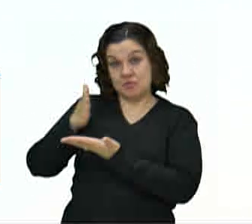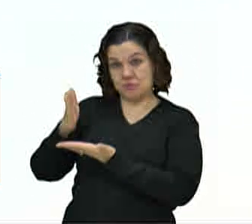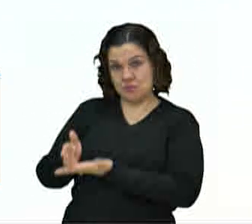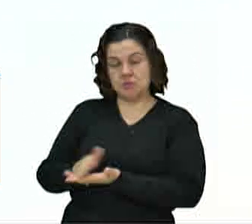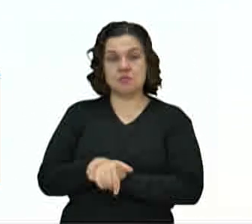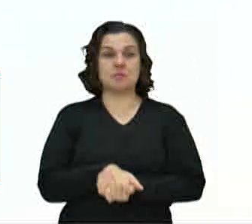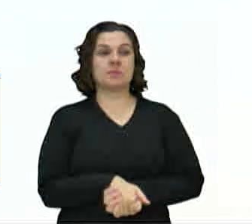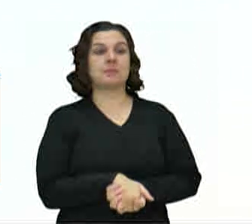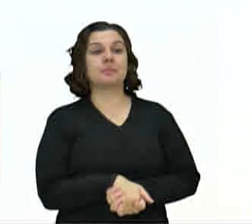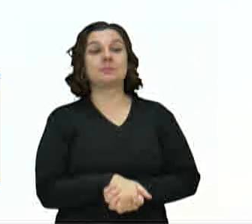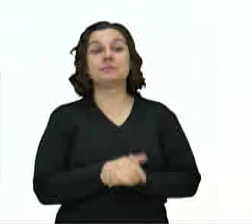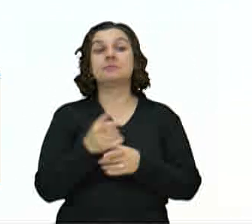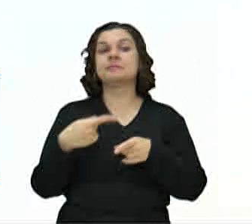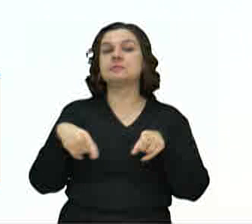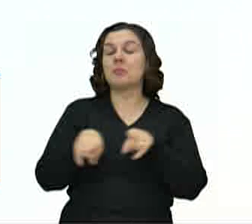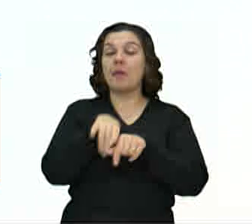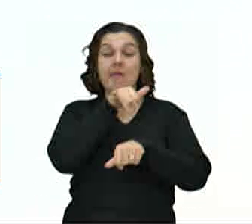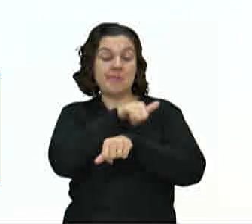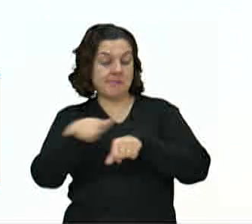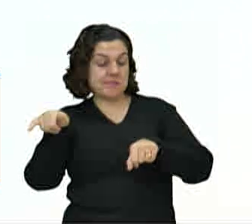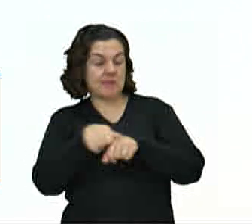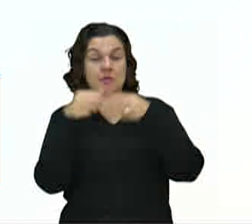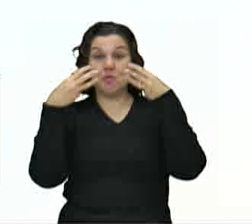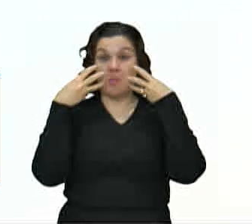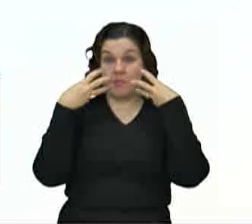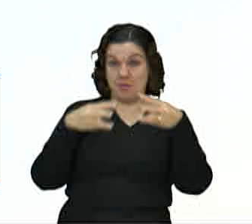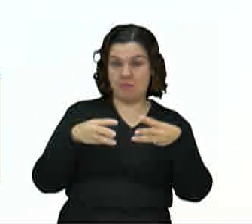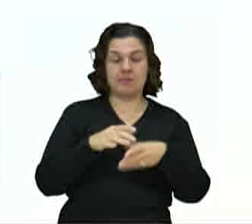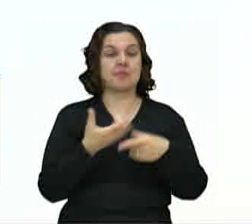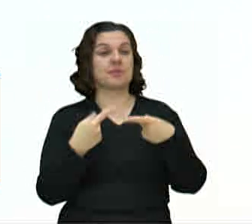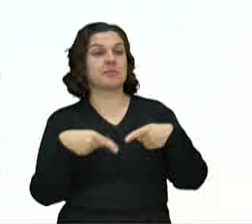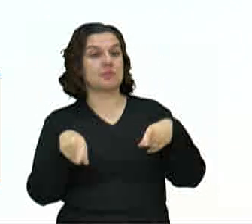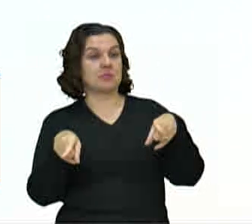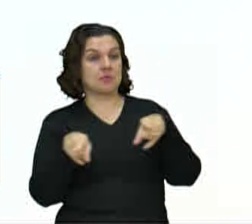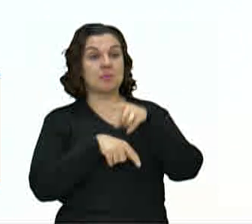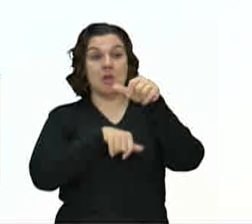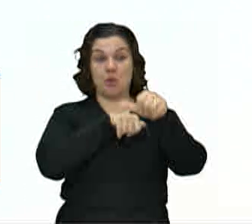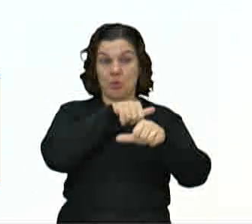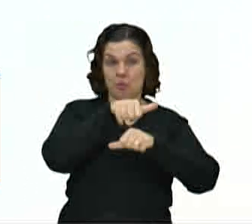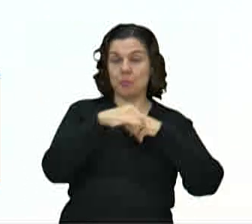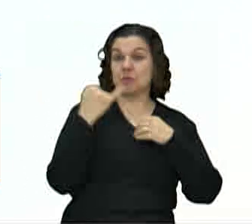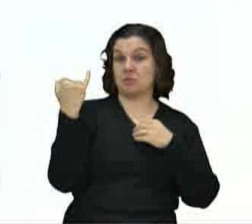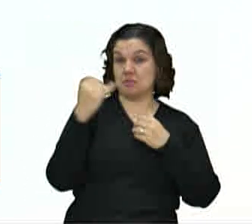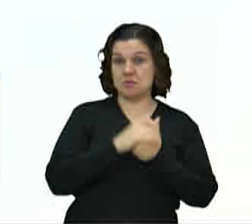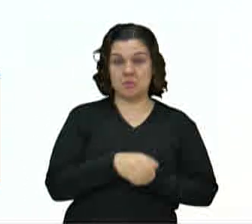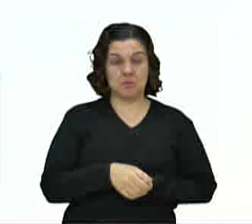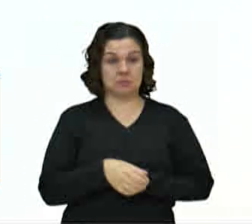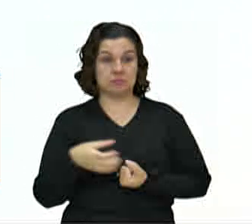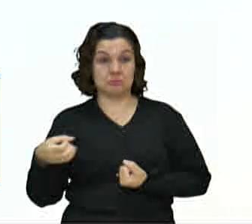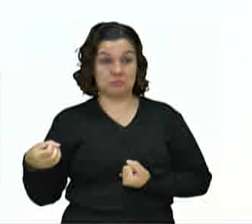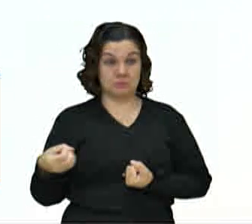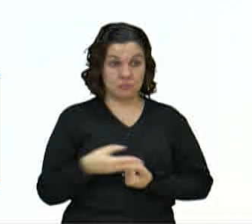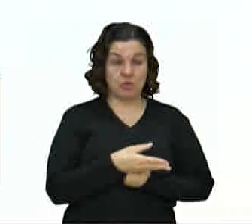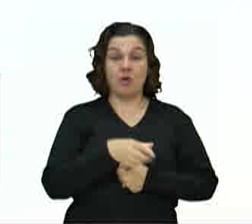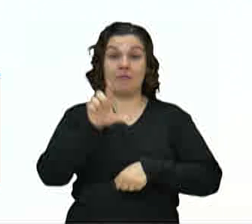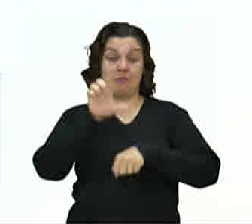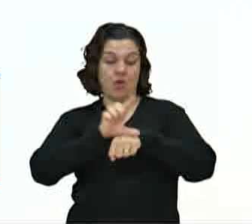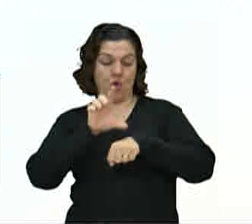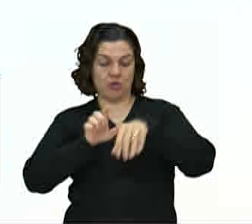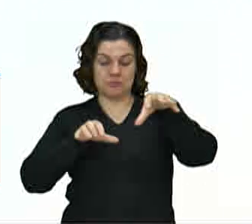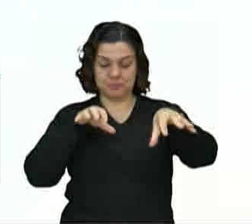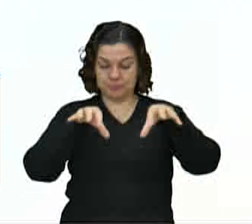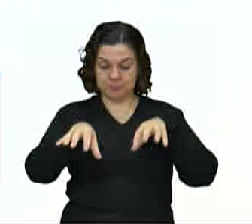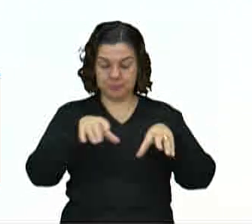os eletrodomésticos. As estratégias de marketing também foram uma mudança importante, a criação de lojas de